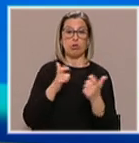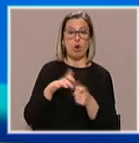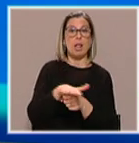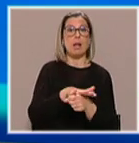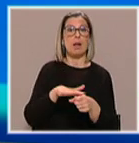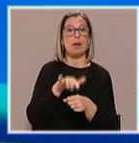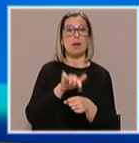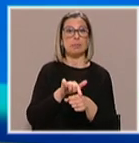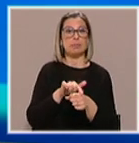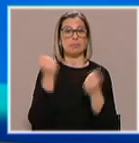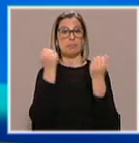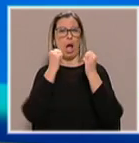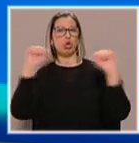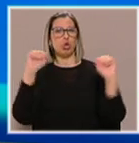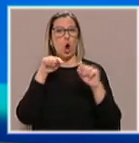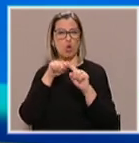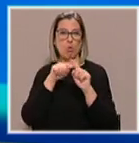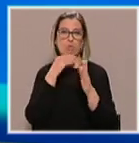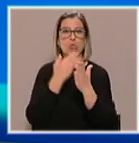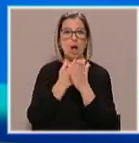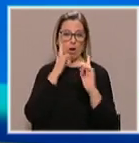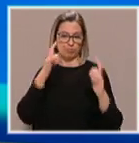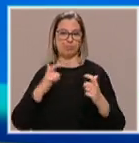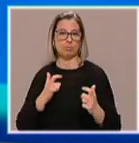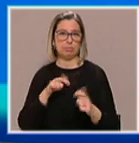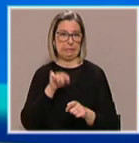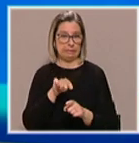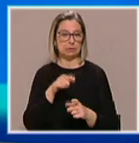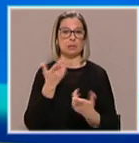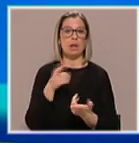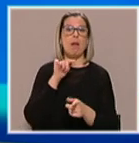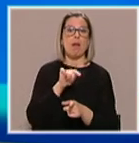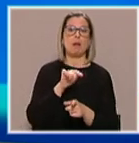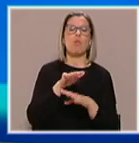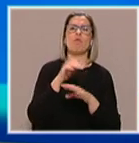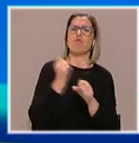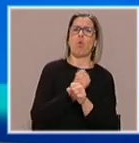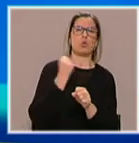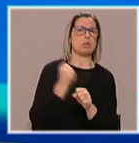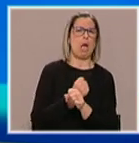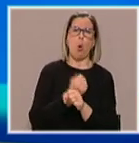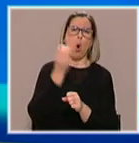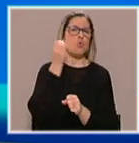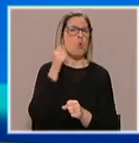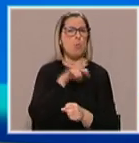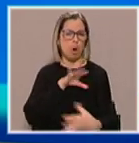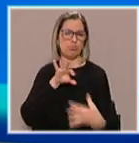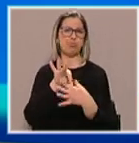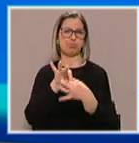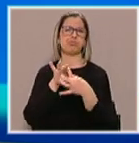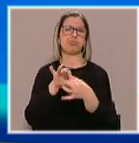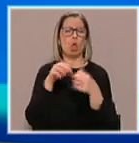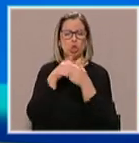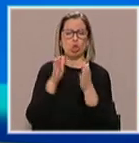que o sistema autónomo. E para termos uma percepção de qual a sua função e de que forma é que ele interage perante todas